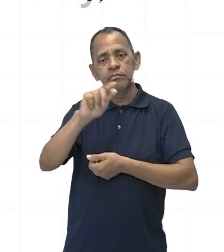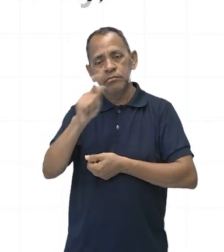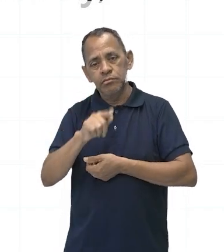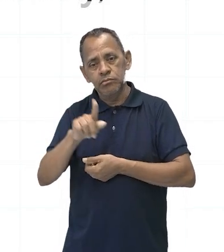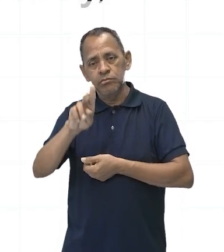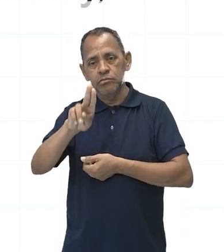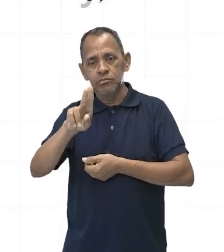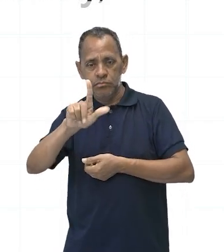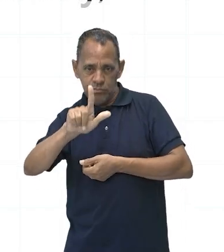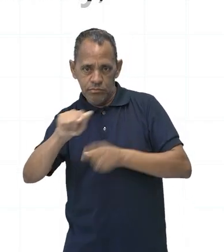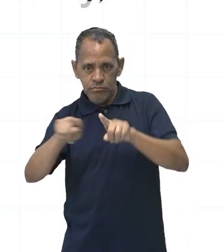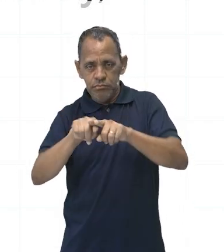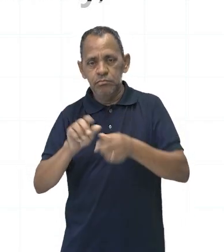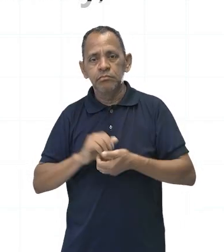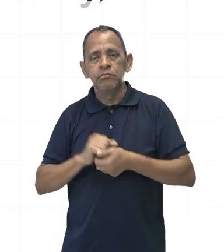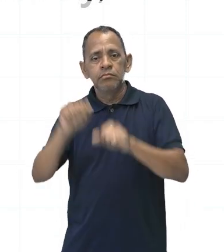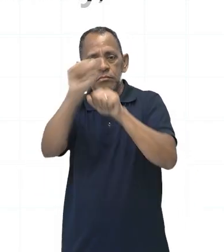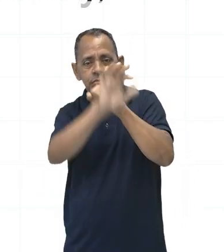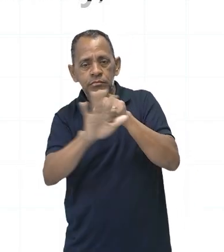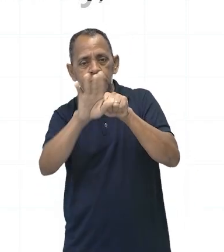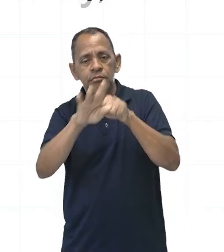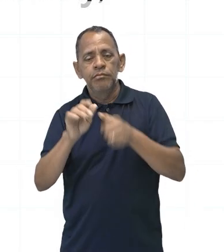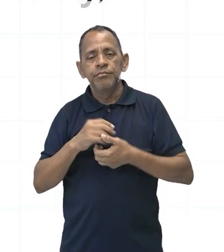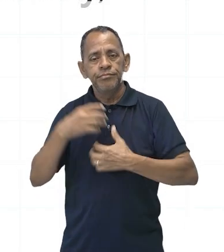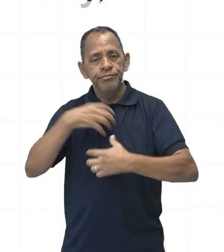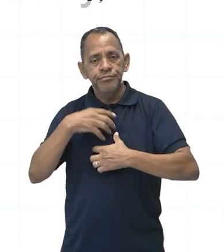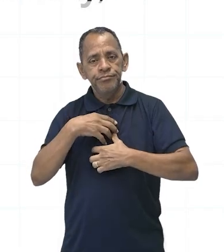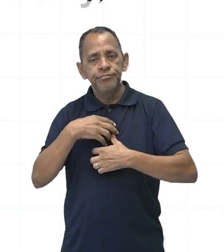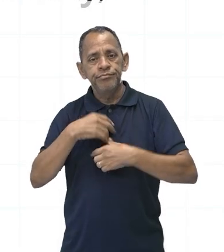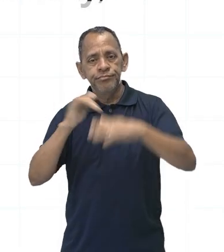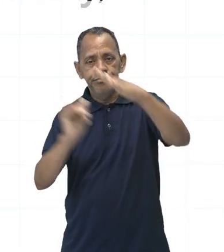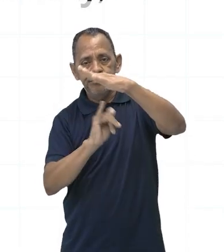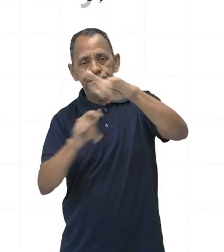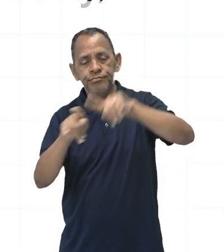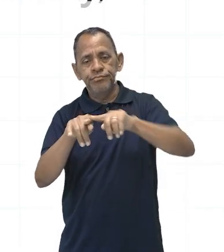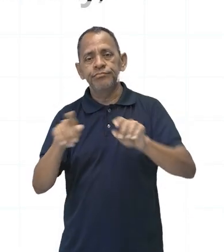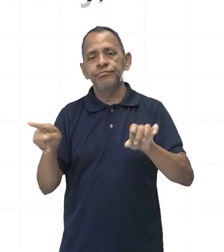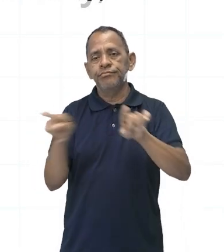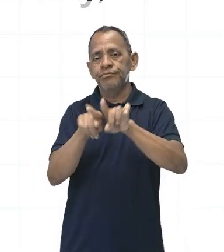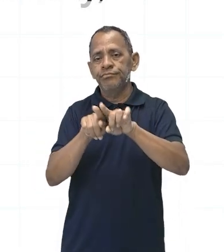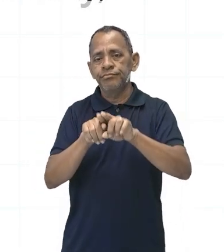esse abstracionismo sensível e informal e nós temos o abstracionismo